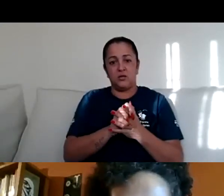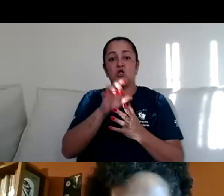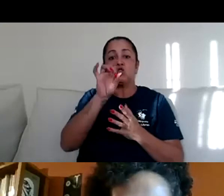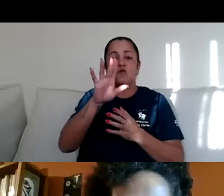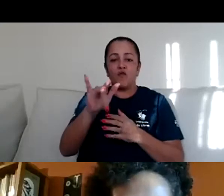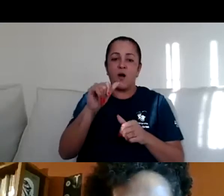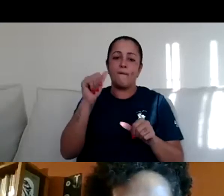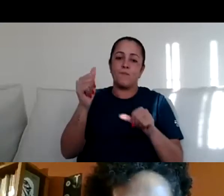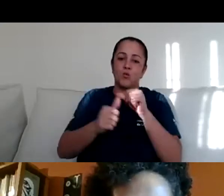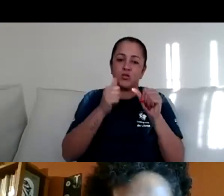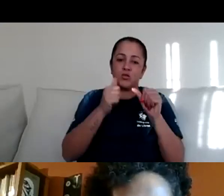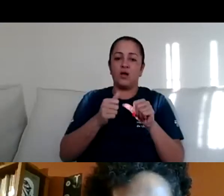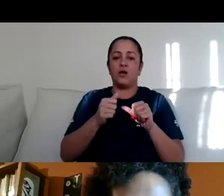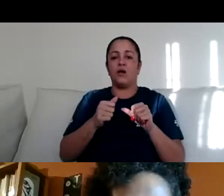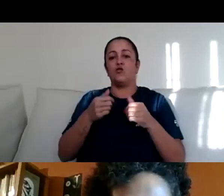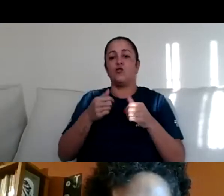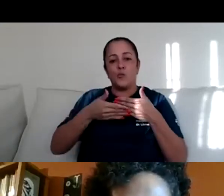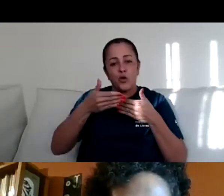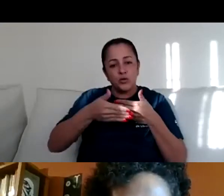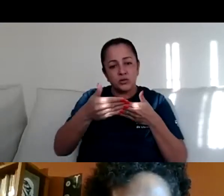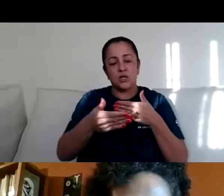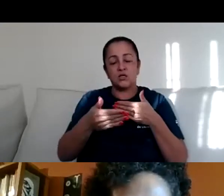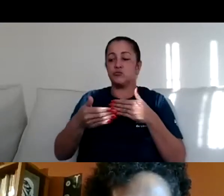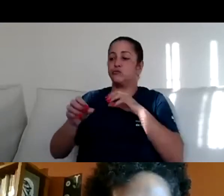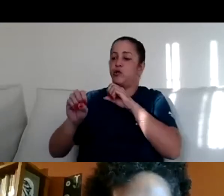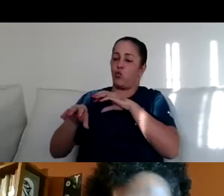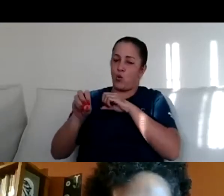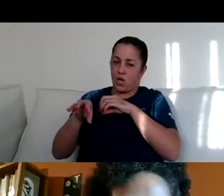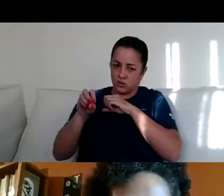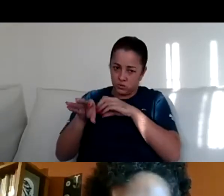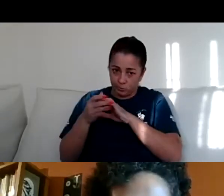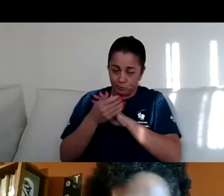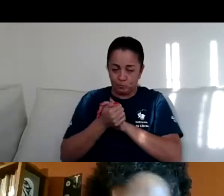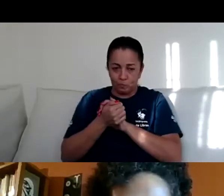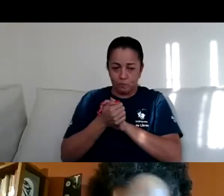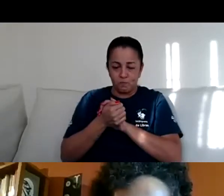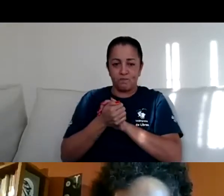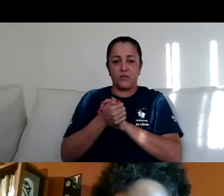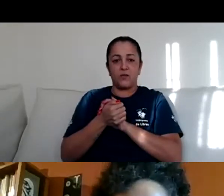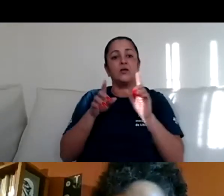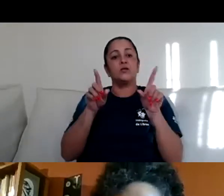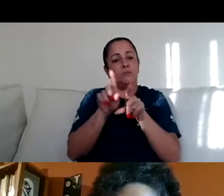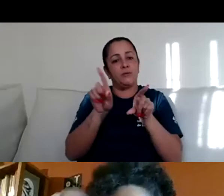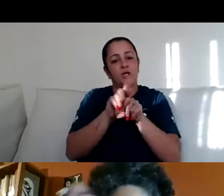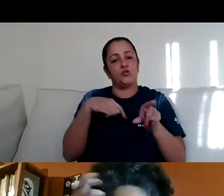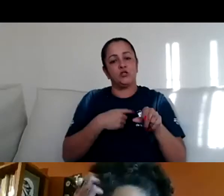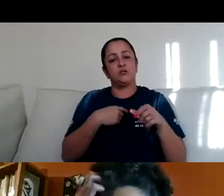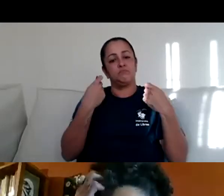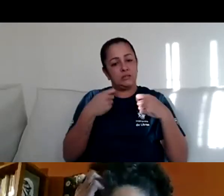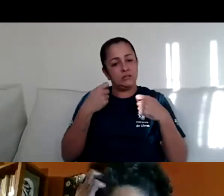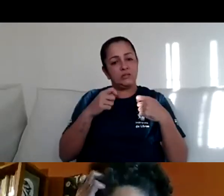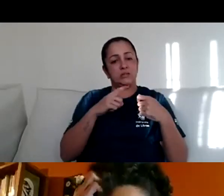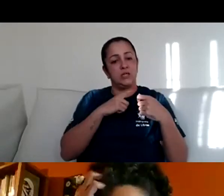desse processo de educação. E a gente também tem que ter em mente que não é um processo automático,